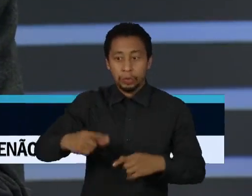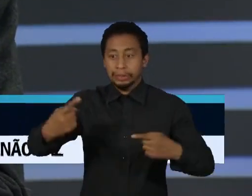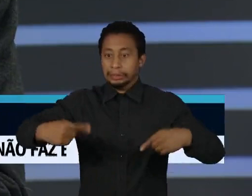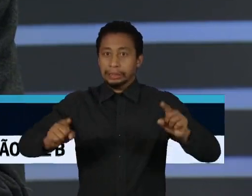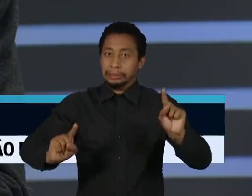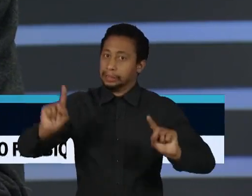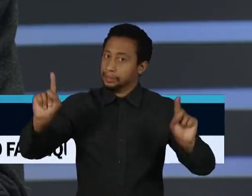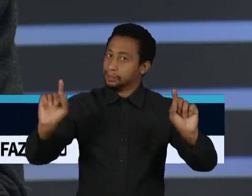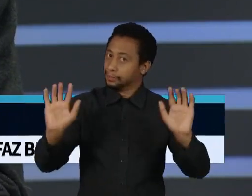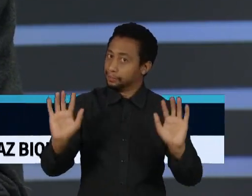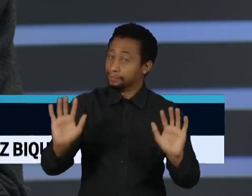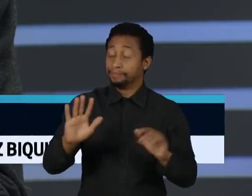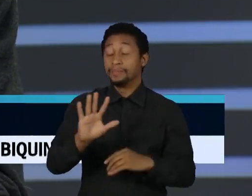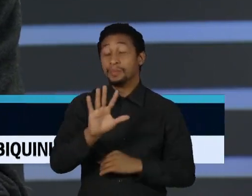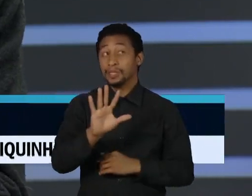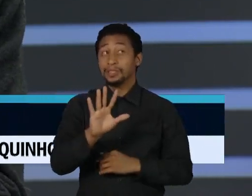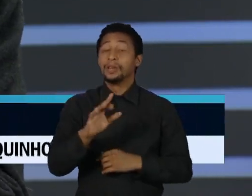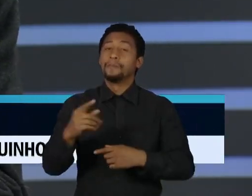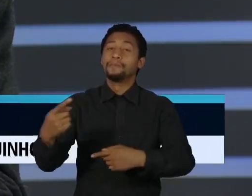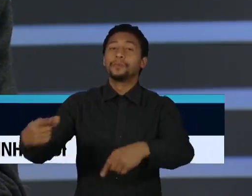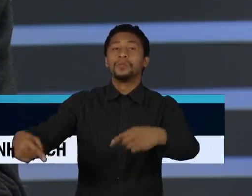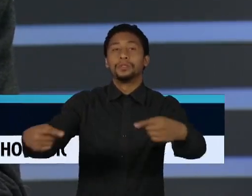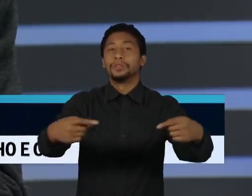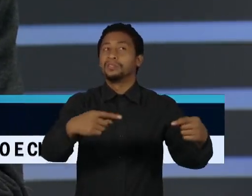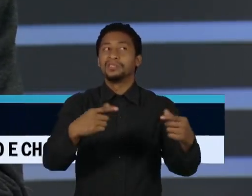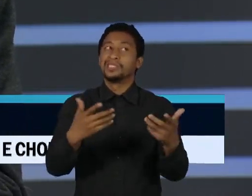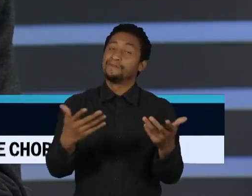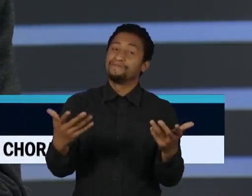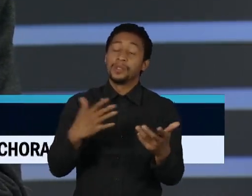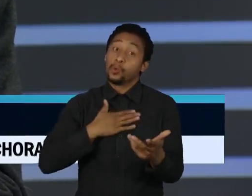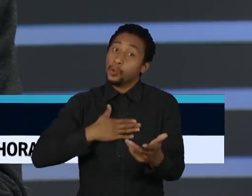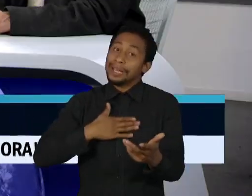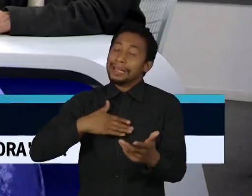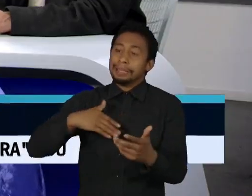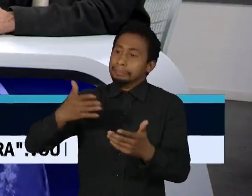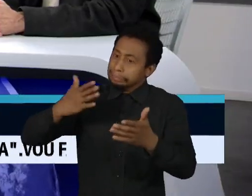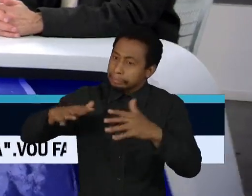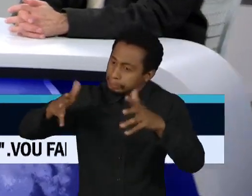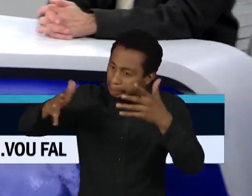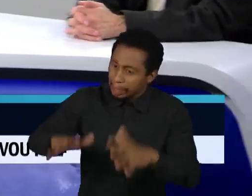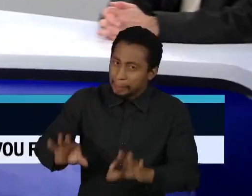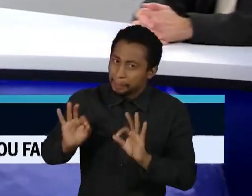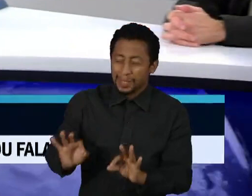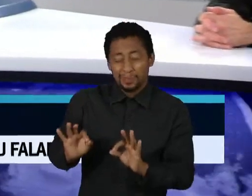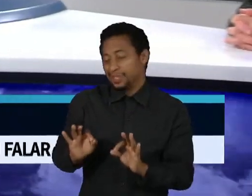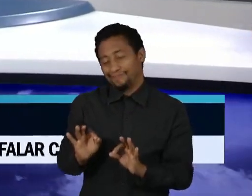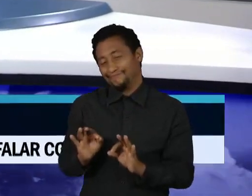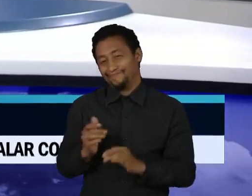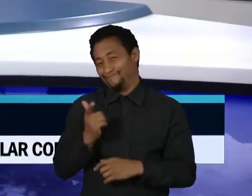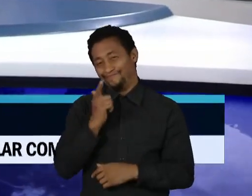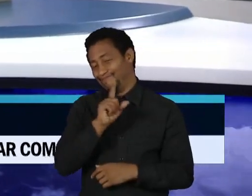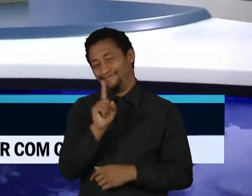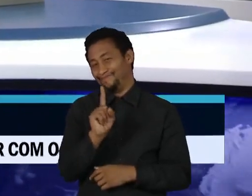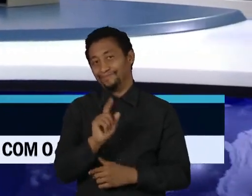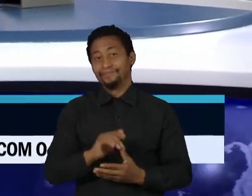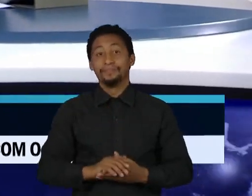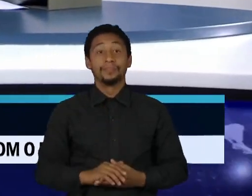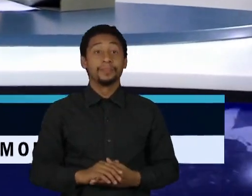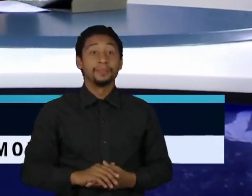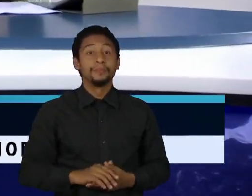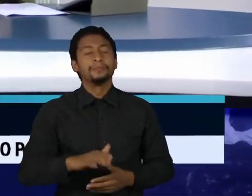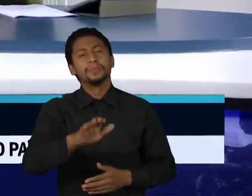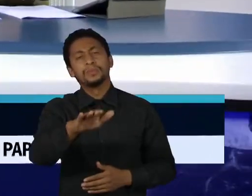que politicamente afeta muito menos do que eu gostaria de ver. Agora, Heloísa, a perícia no celular de